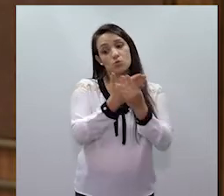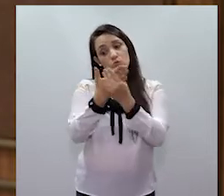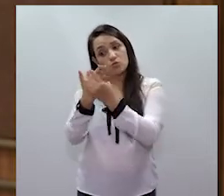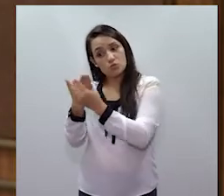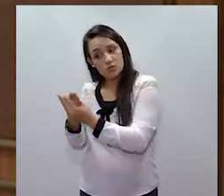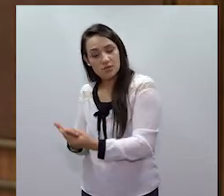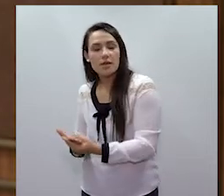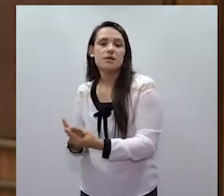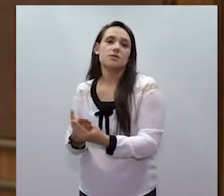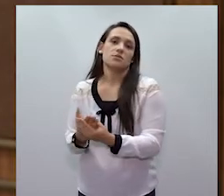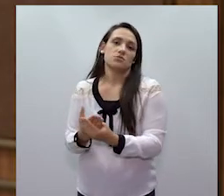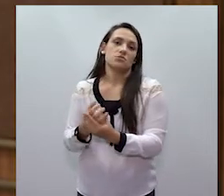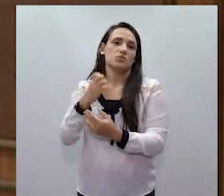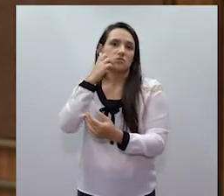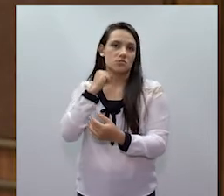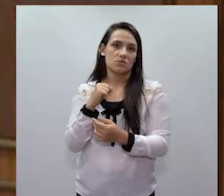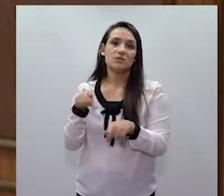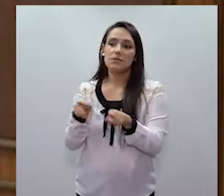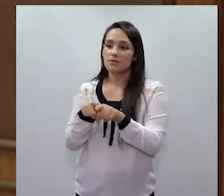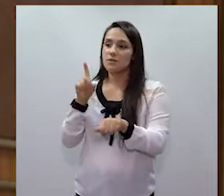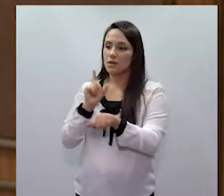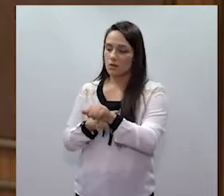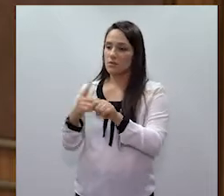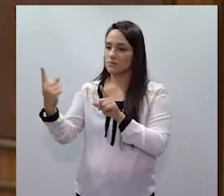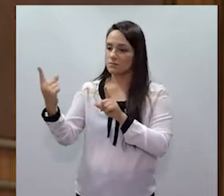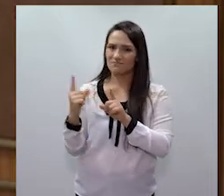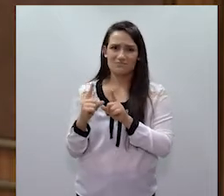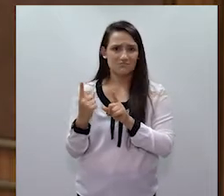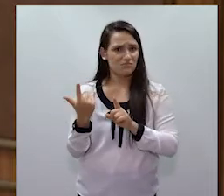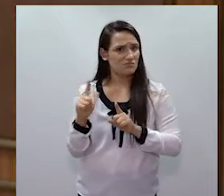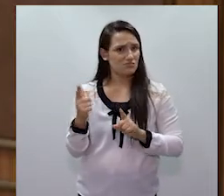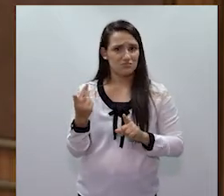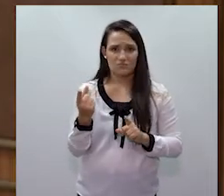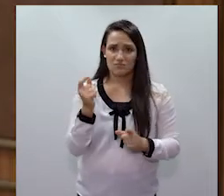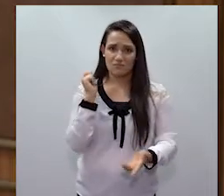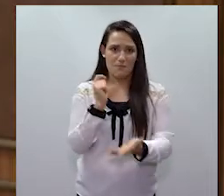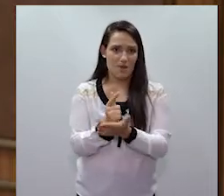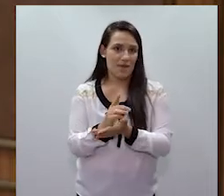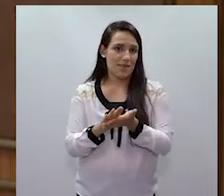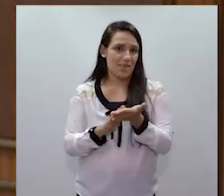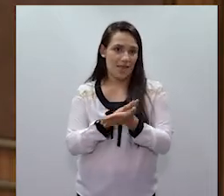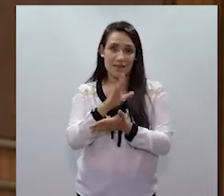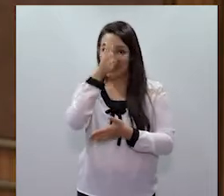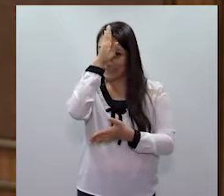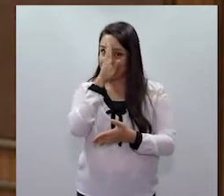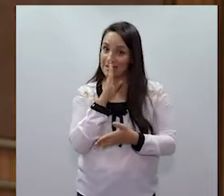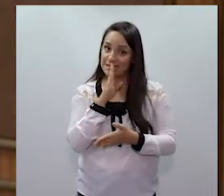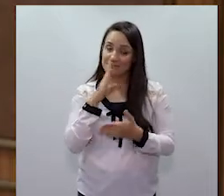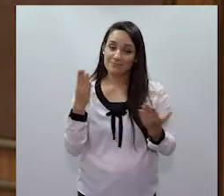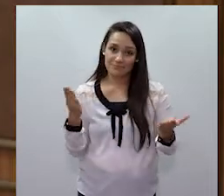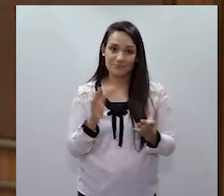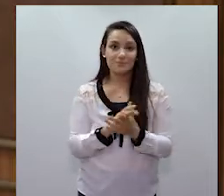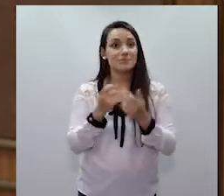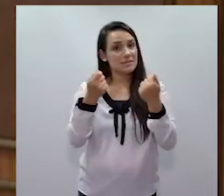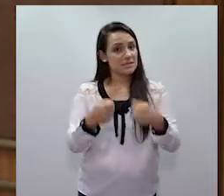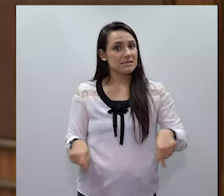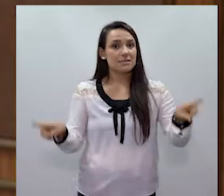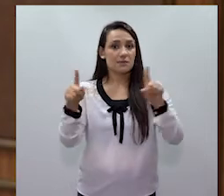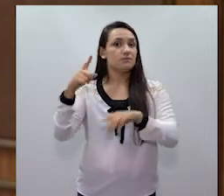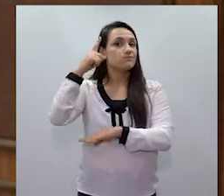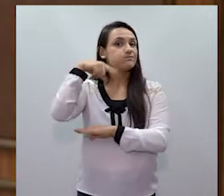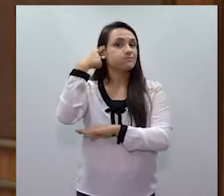quanto a adoção propriamente dita são isentos de custos judiciais. Além disso, não é preciso